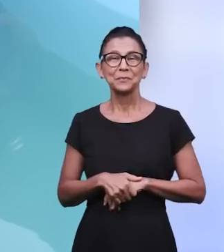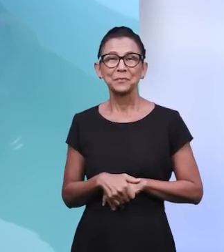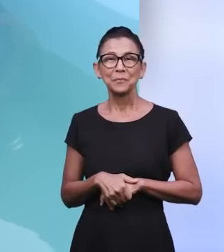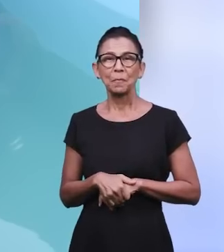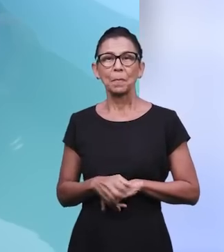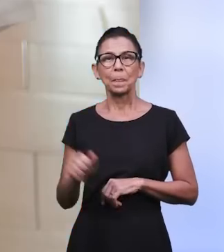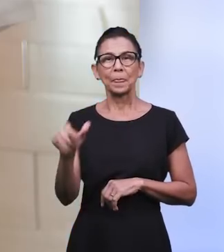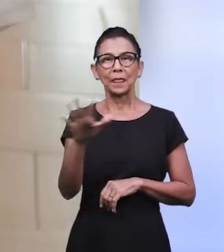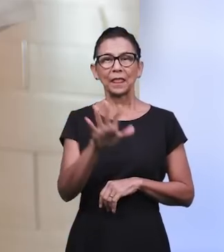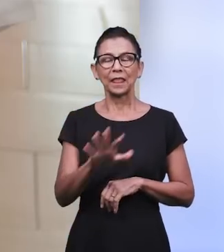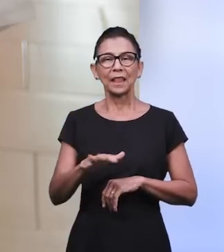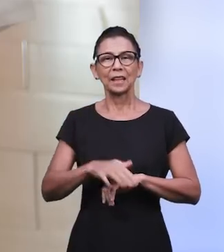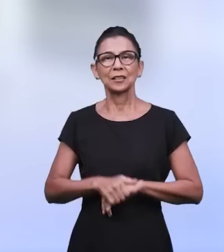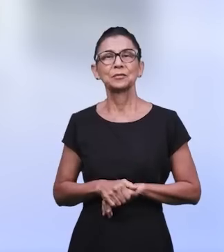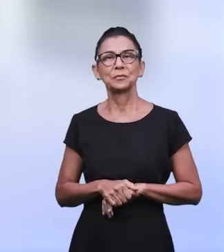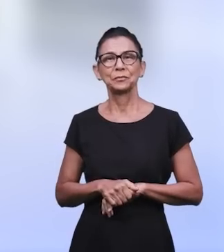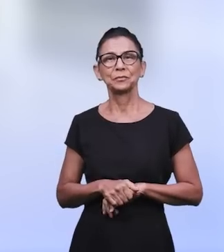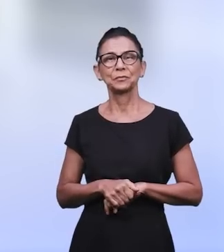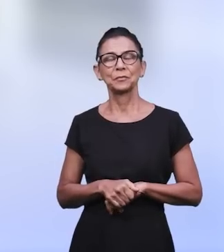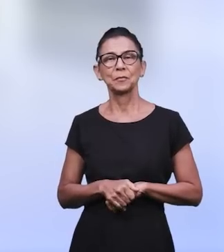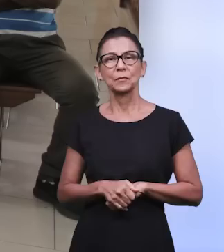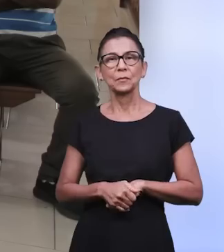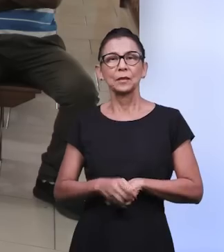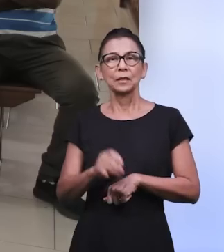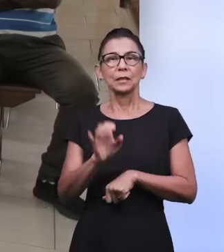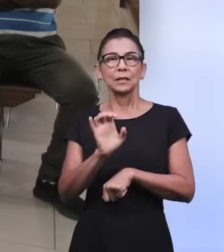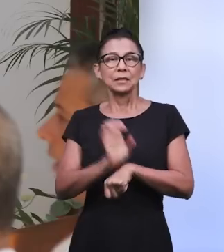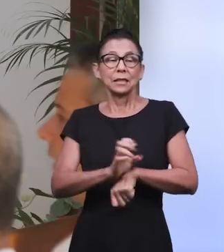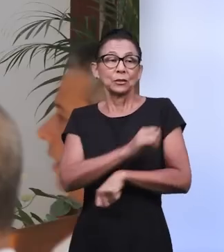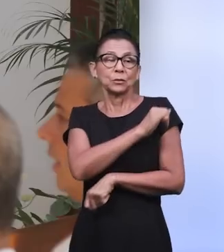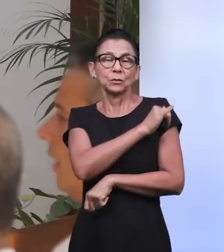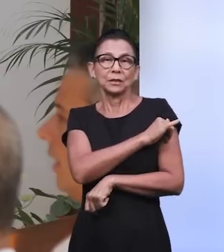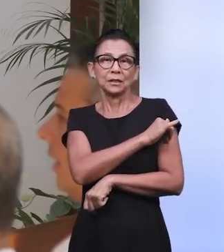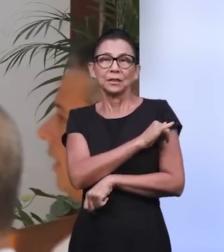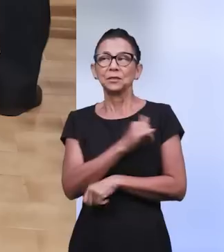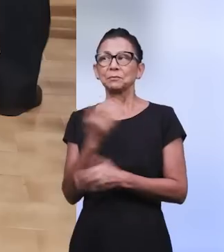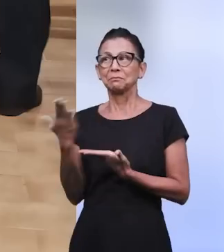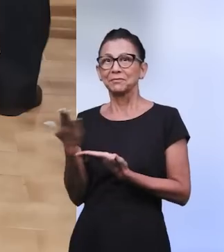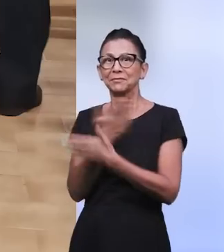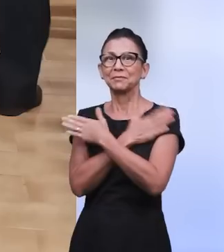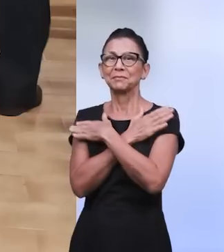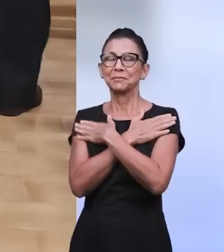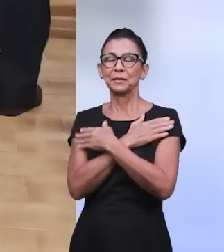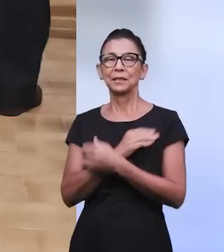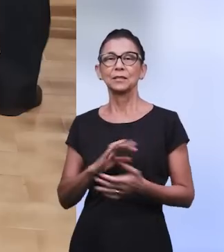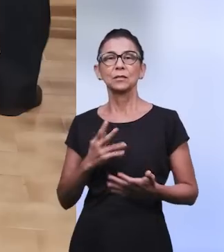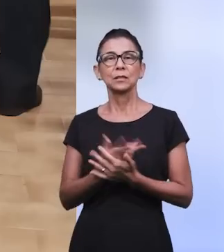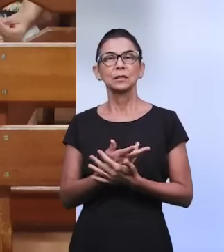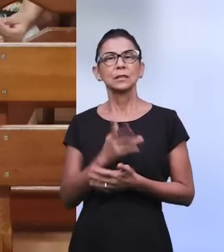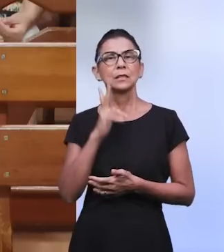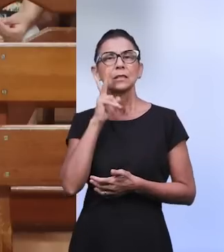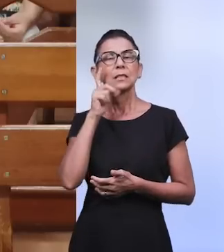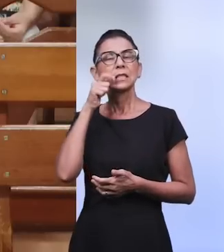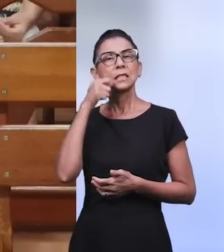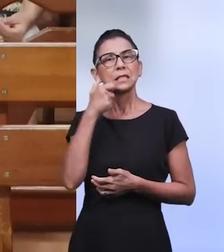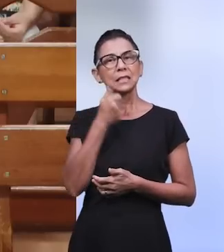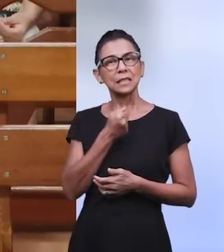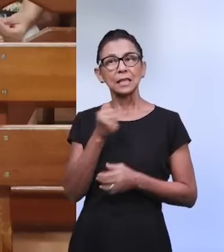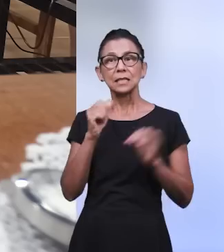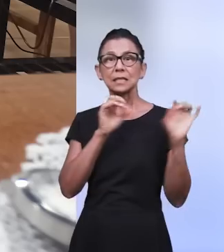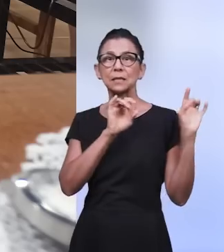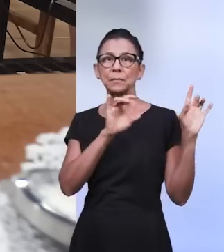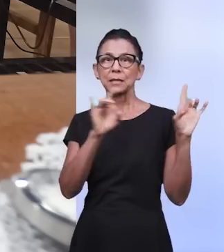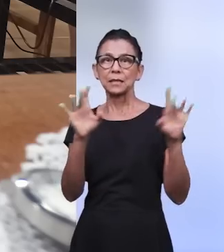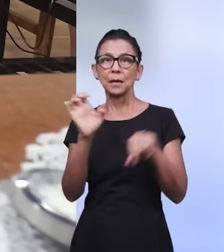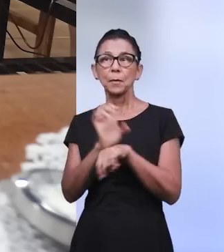Nas regiões de Nova Iguaçu e Queimados, no Rio de Janeiro. Um abraço aos irmãos. Aconteceu uma ceia especial em Vargem